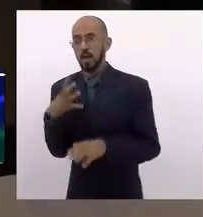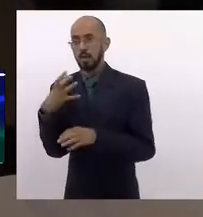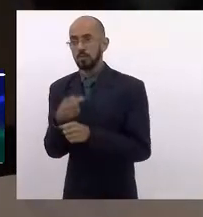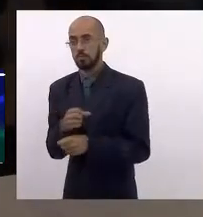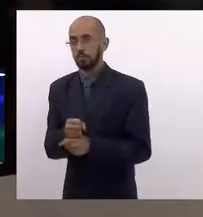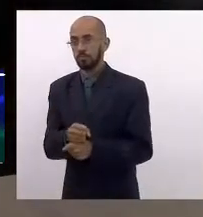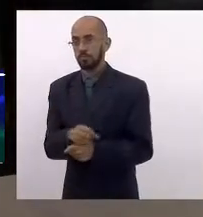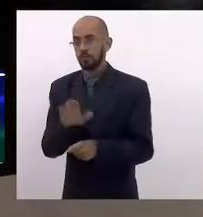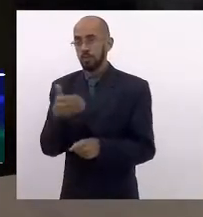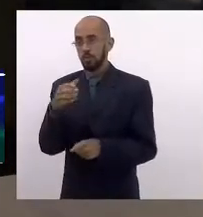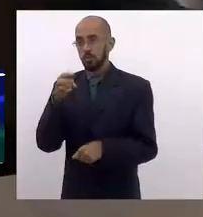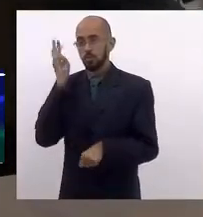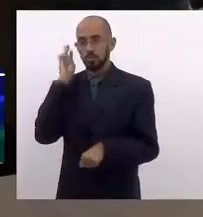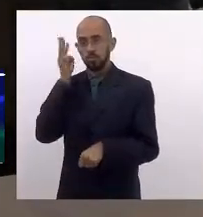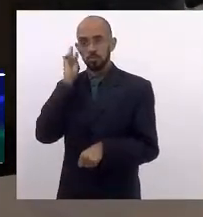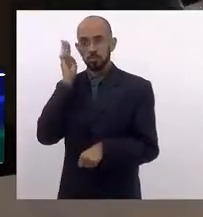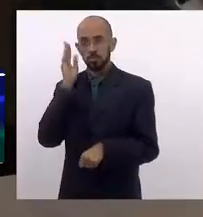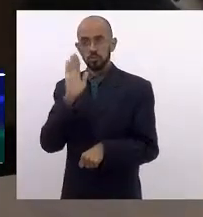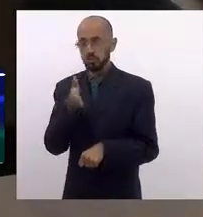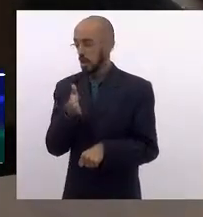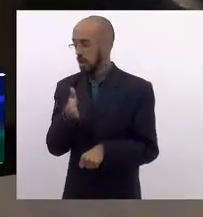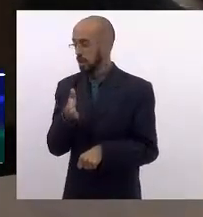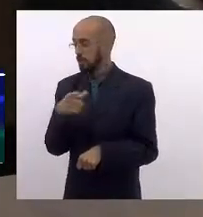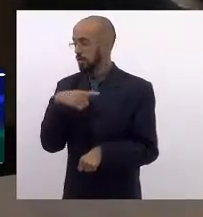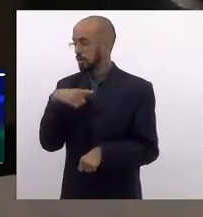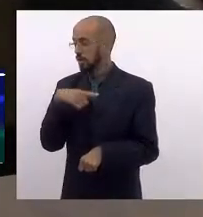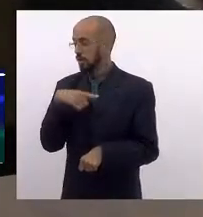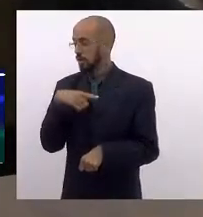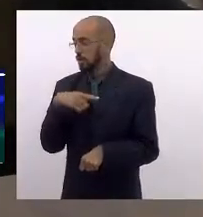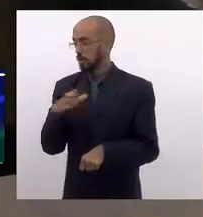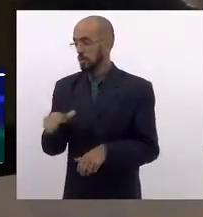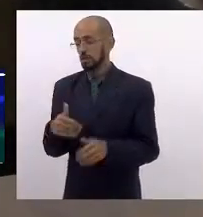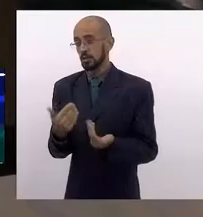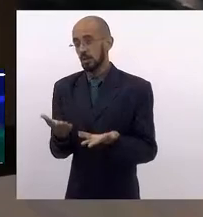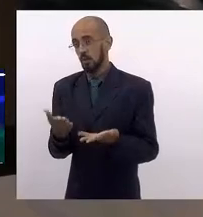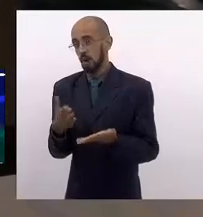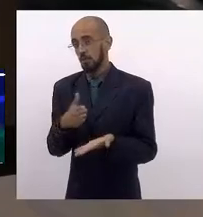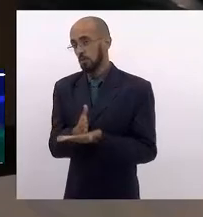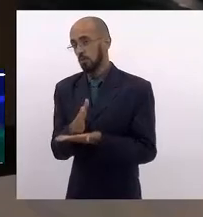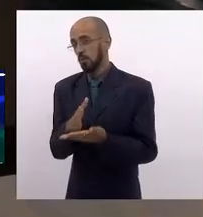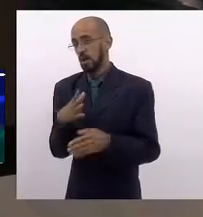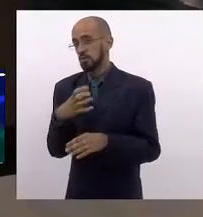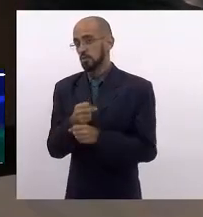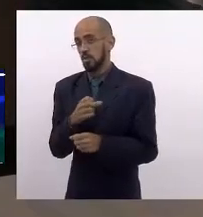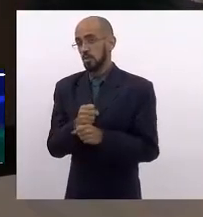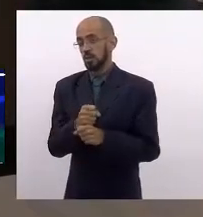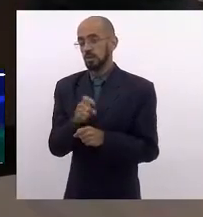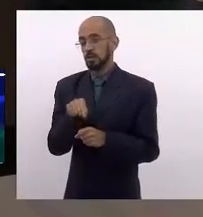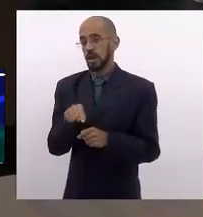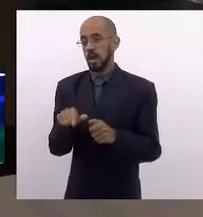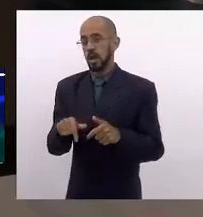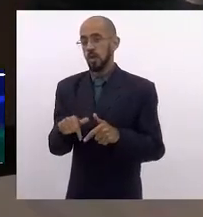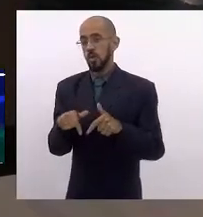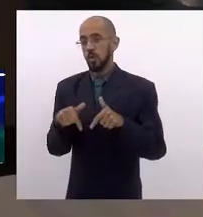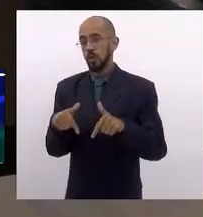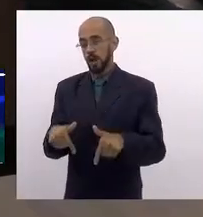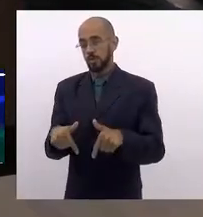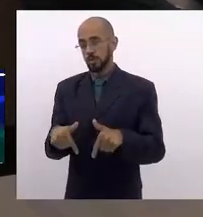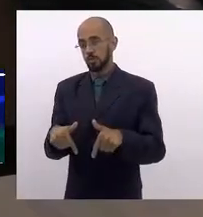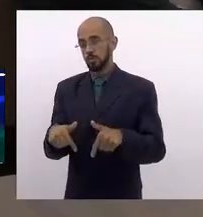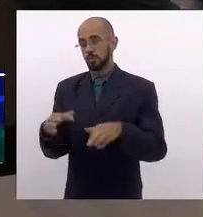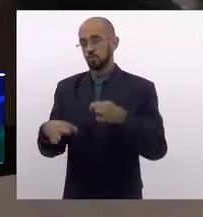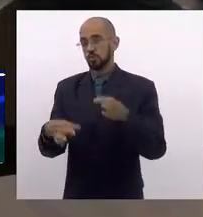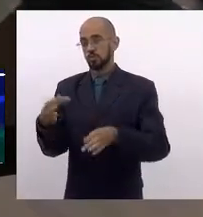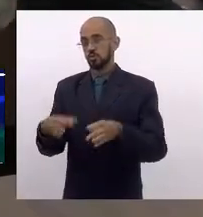dou isso vídeo está inelegível e portanto aprovar as contas é meramente um ato de Justiça primeiro